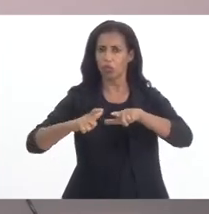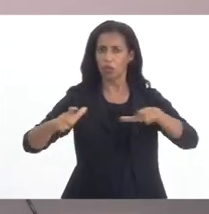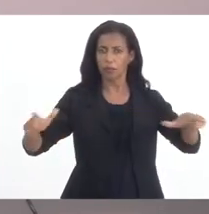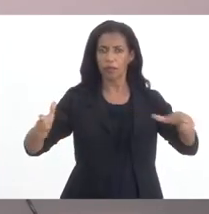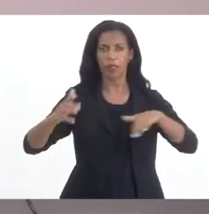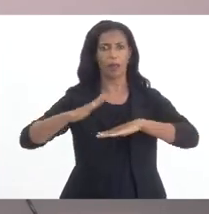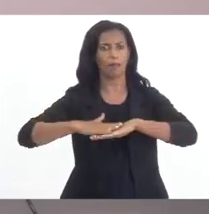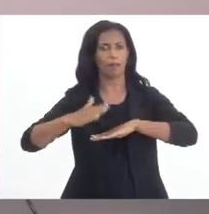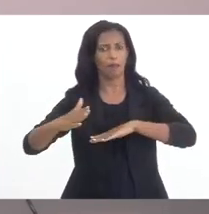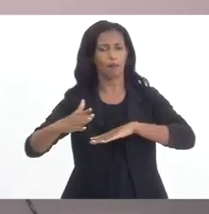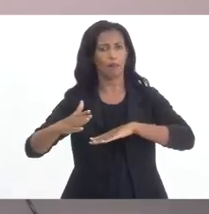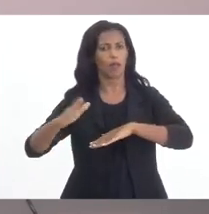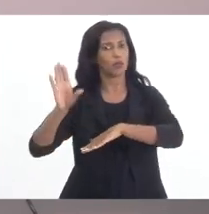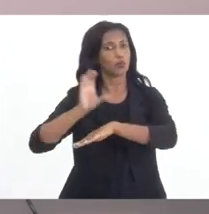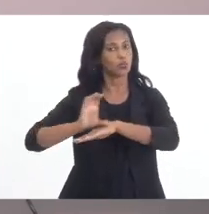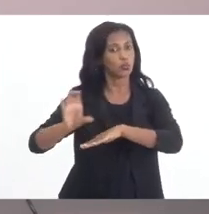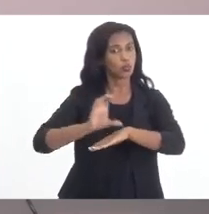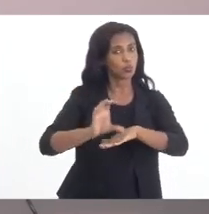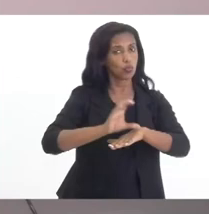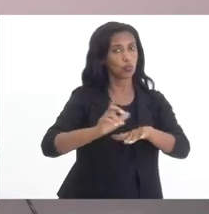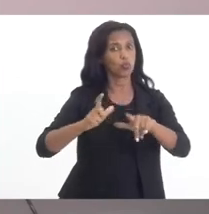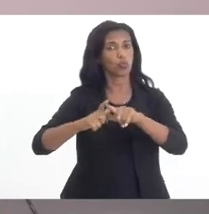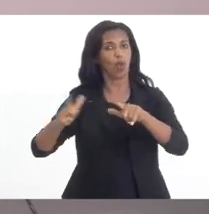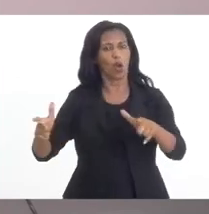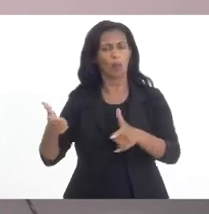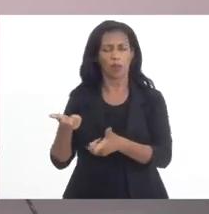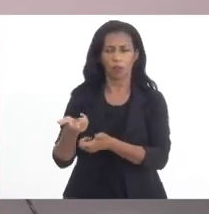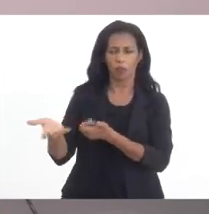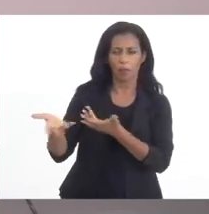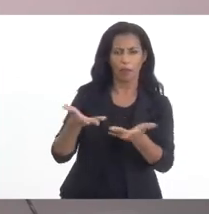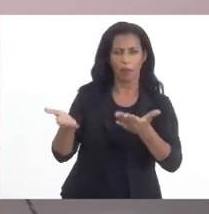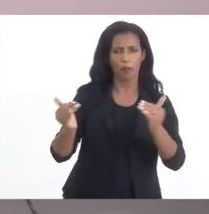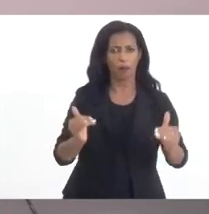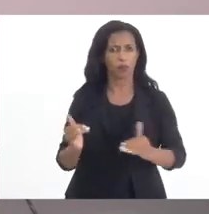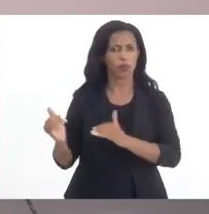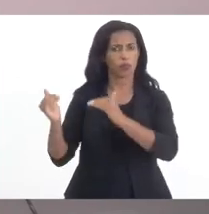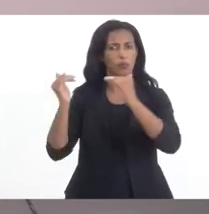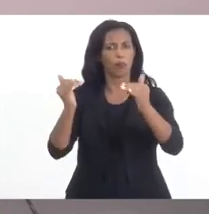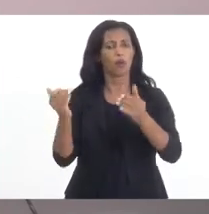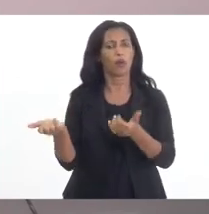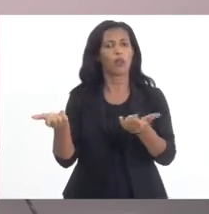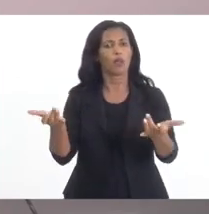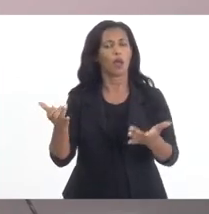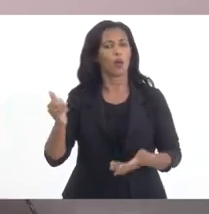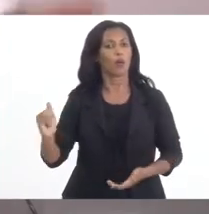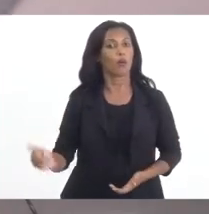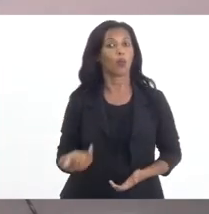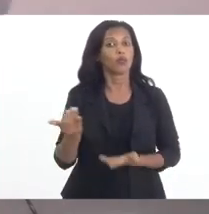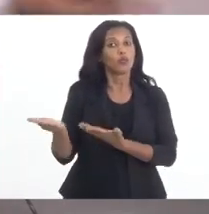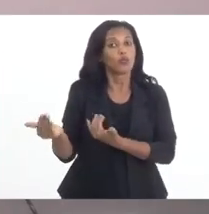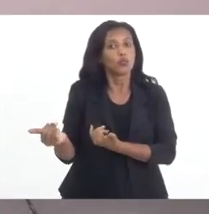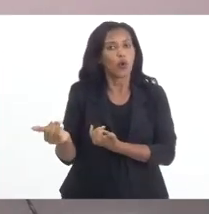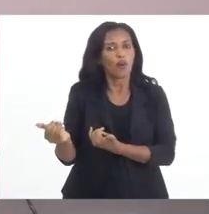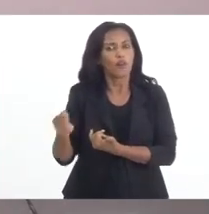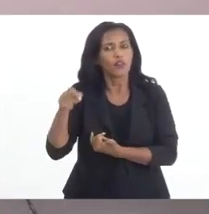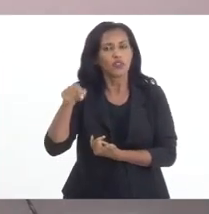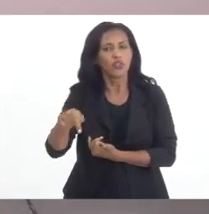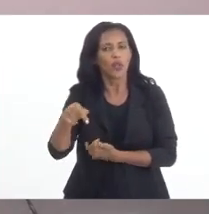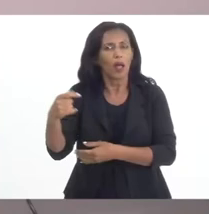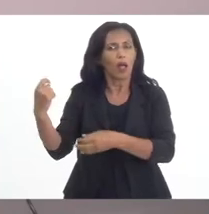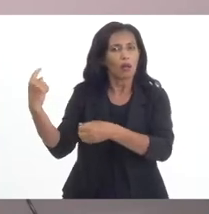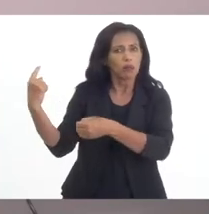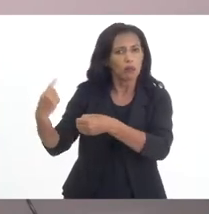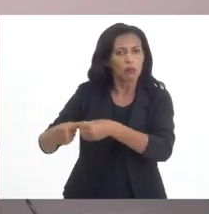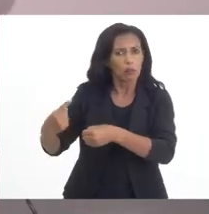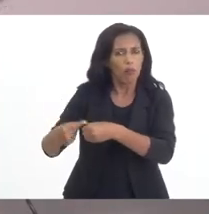ainda mais a quantidade de cursos, aumentar a oferta de curso superior e dar oportunidade do jovem da Zona Oeste, que mora